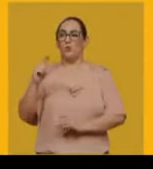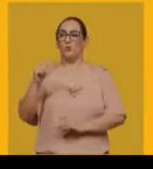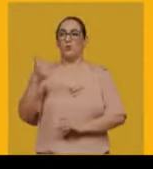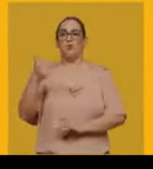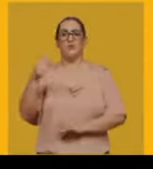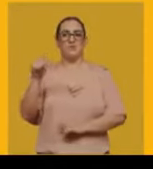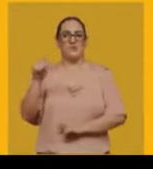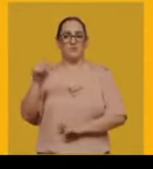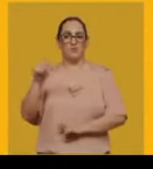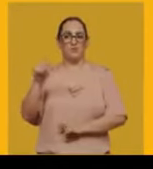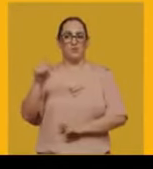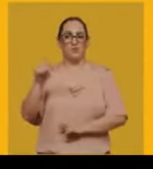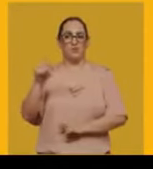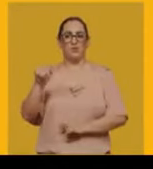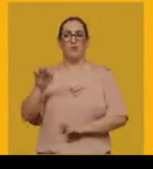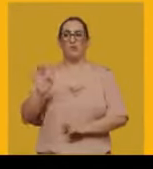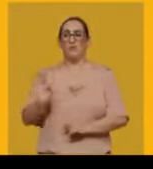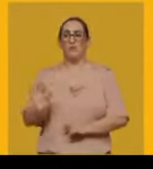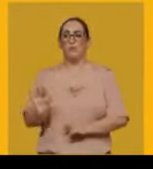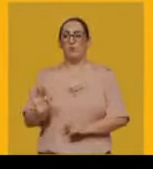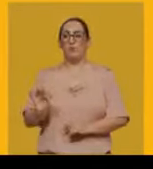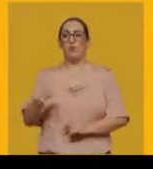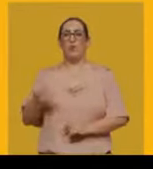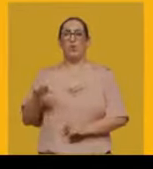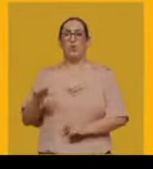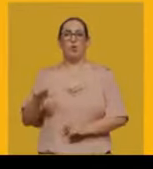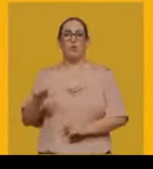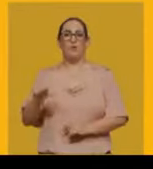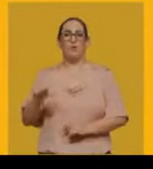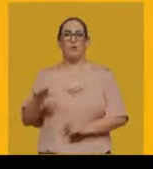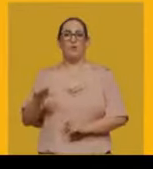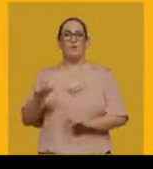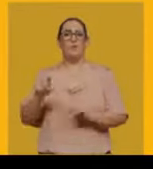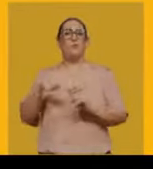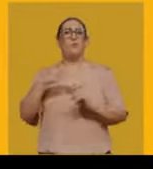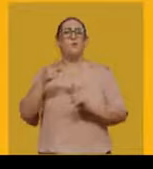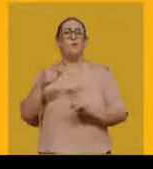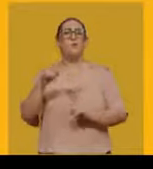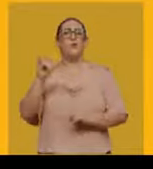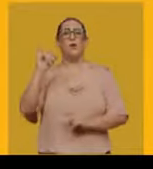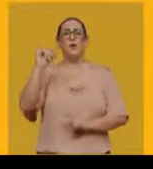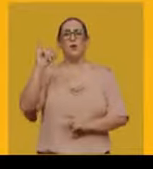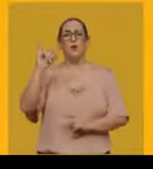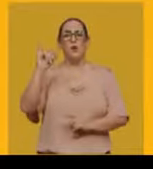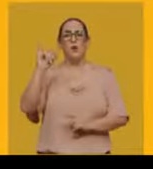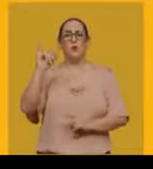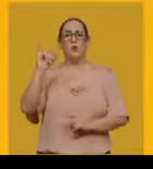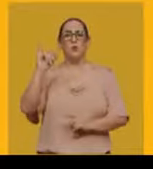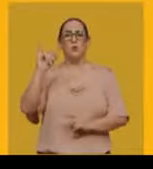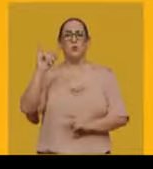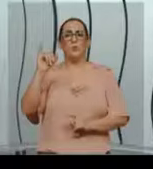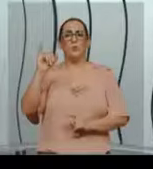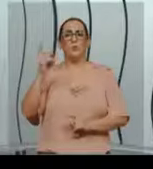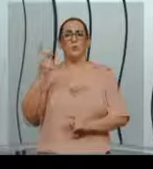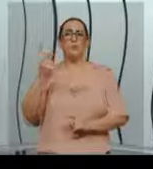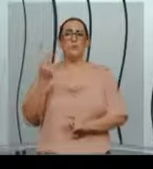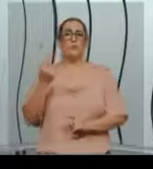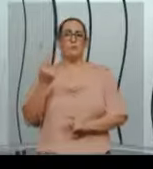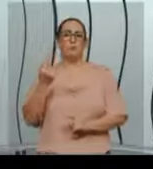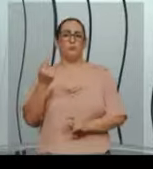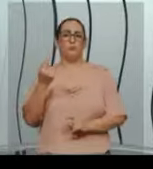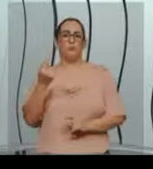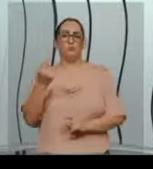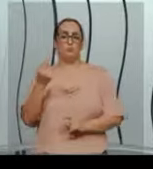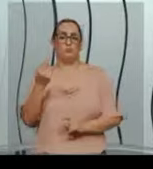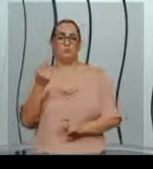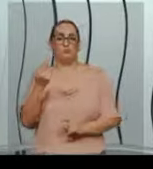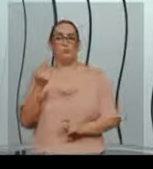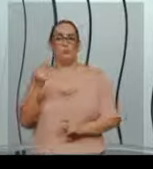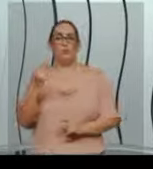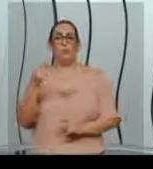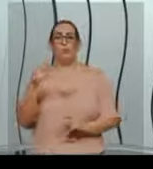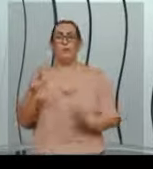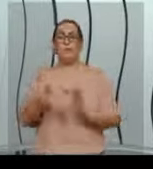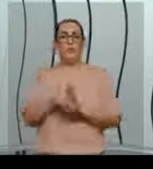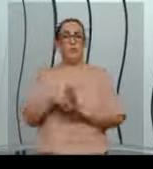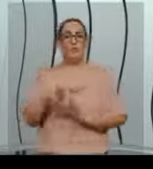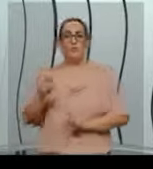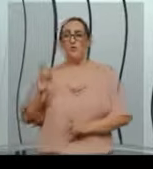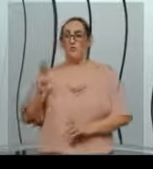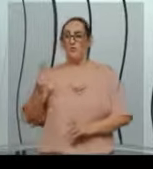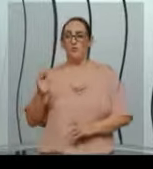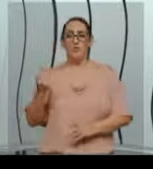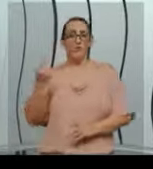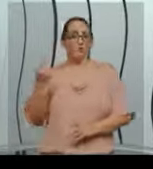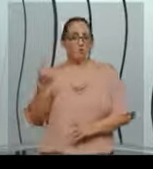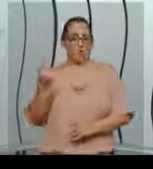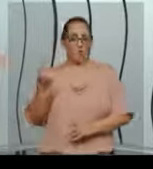entre o iodo e o hidrogênio vai ser o iodo, porque o número atômico do hidrogênio é 1. Qualquer elemento comparado